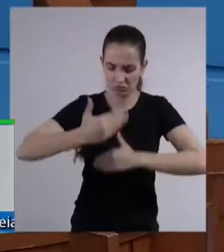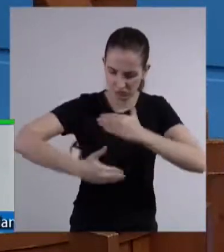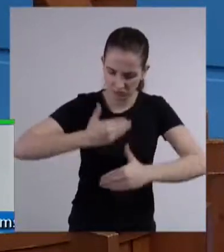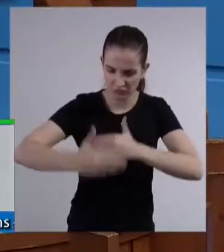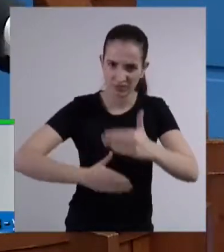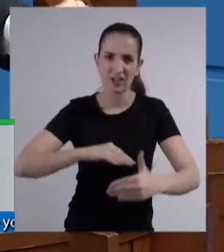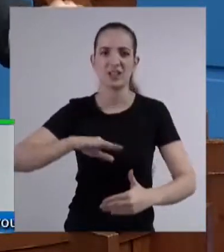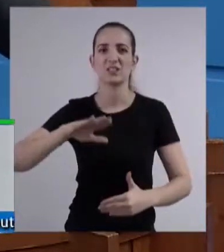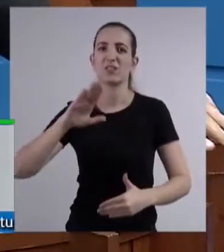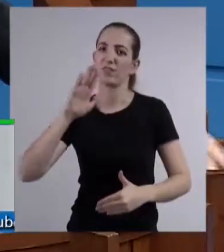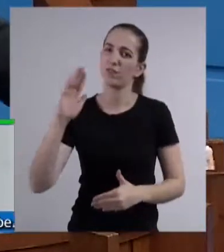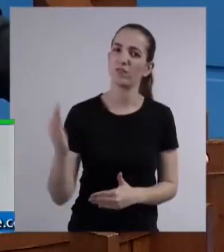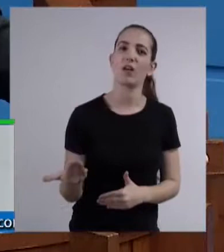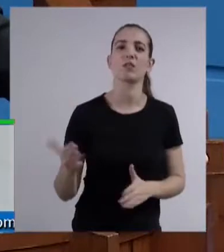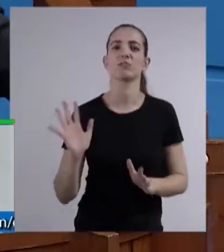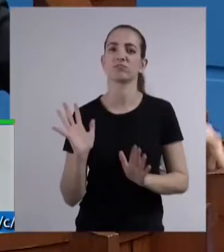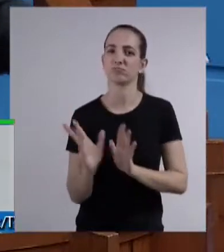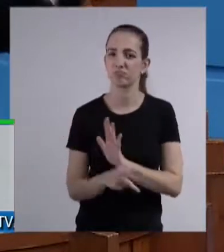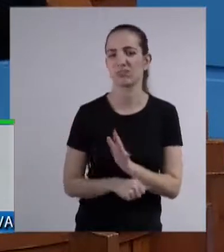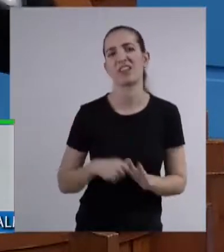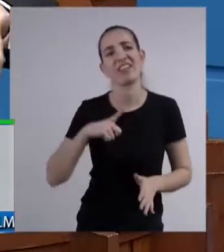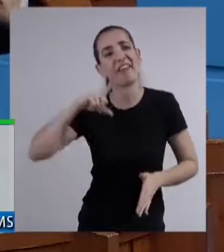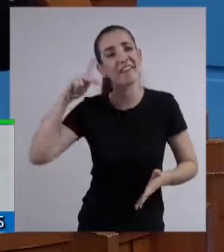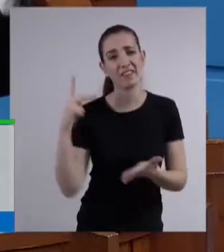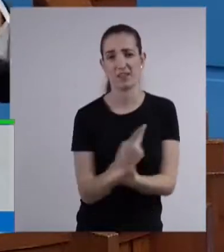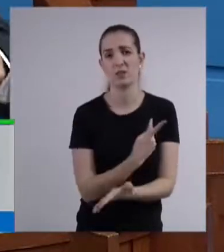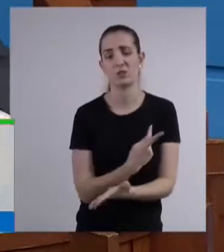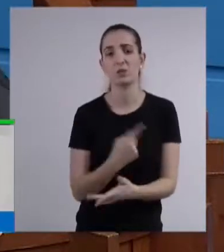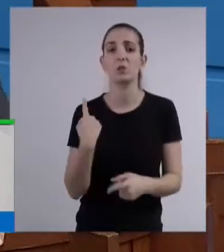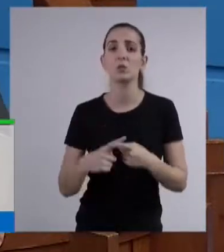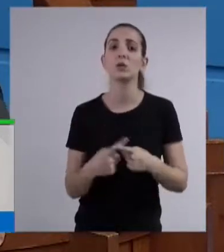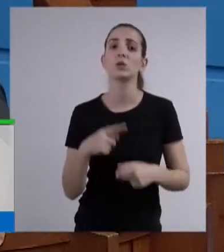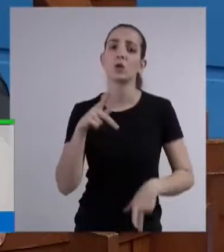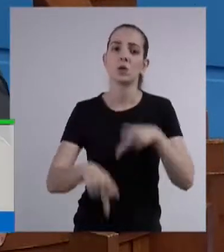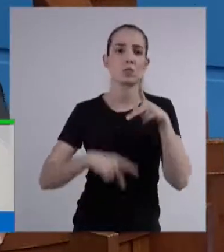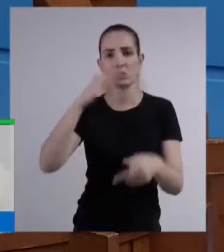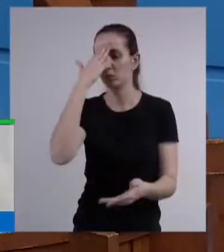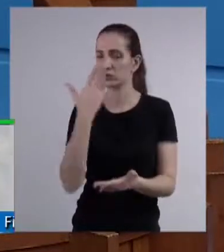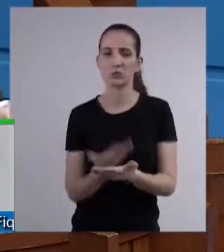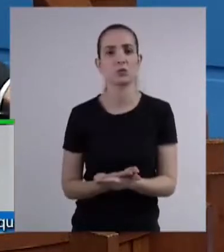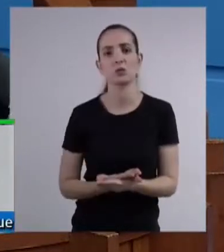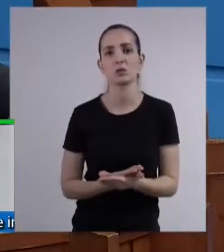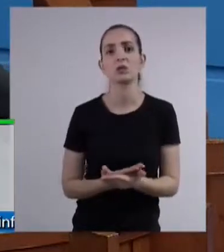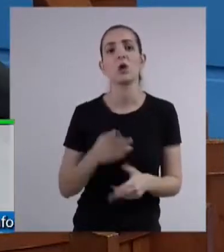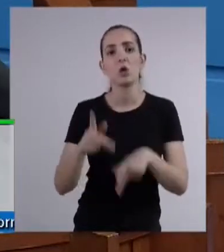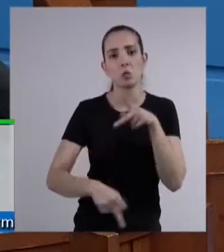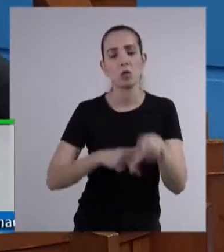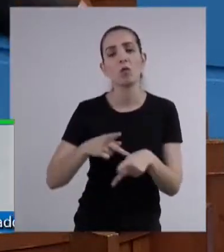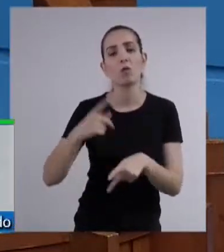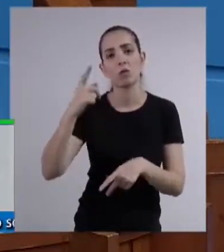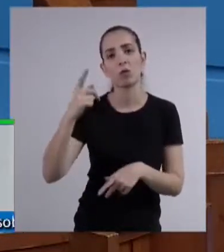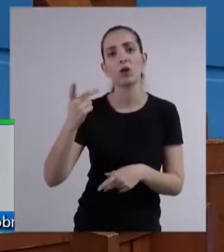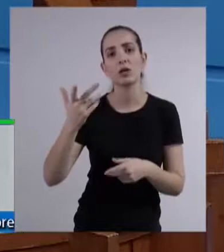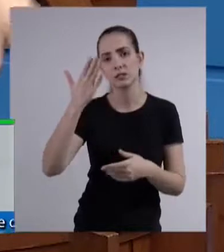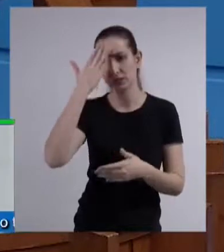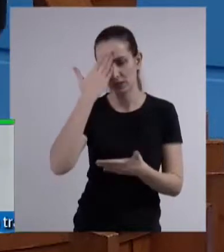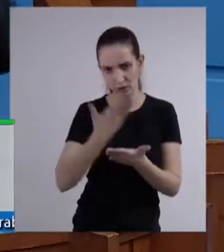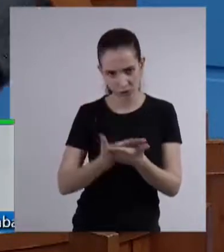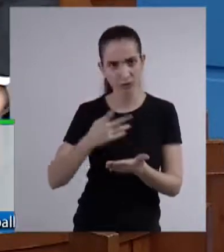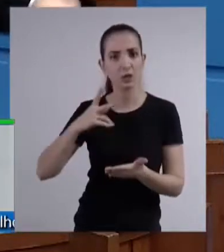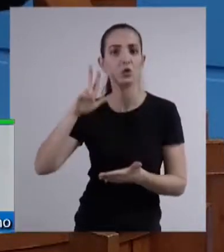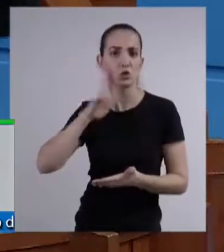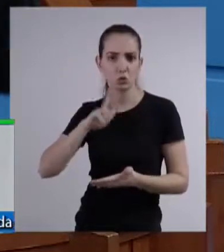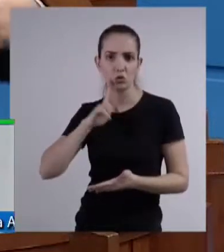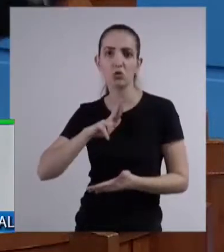fraudulento, viciado. A população está dizendo: o presidente Lula é inocente. A população